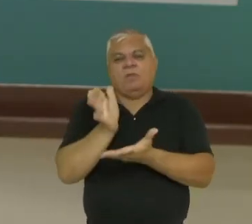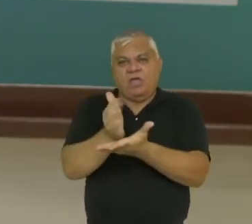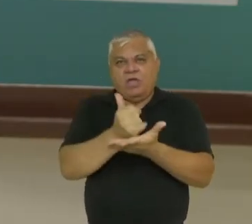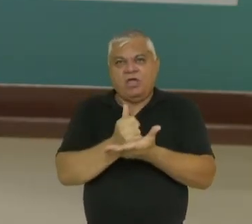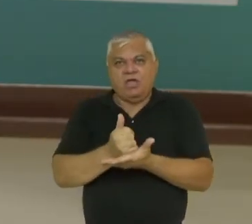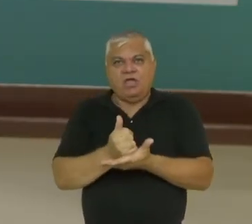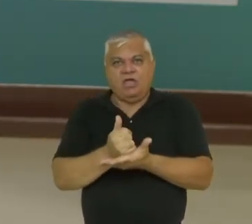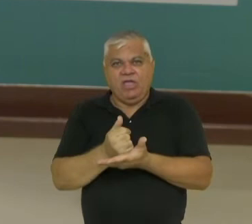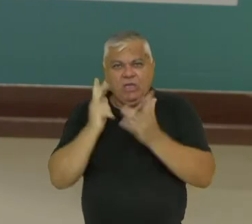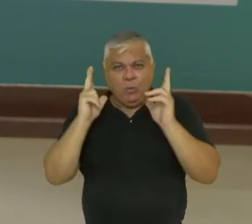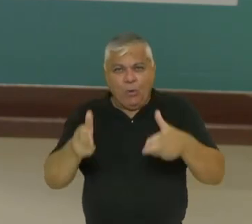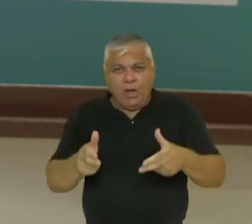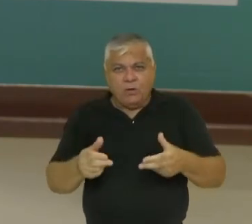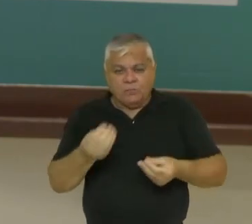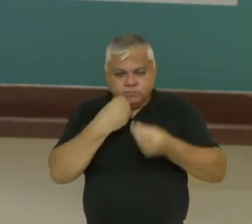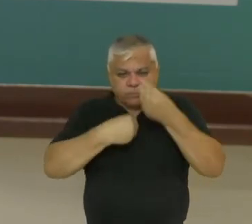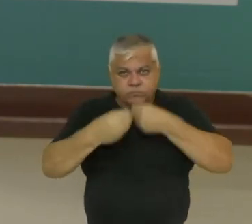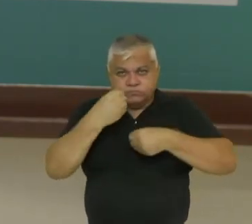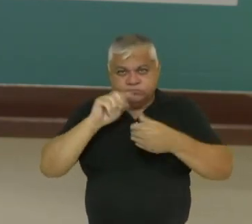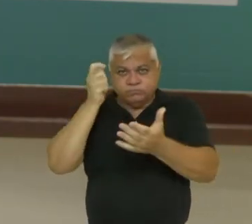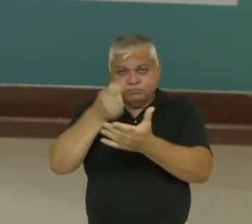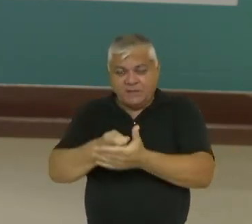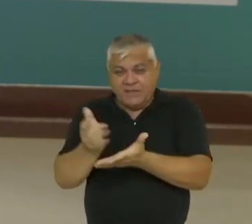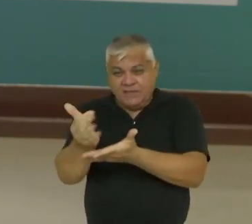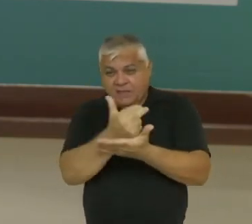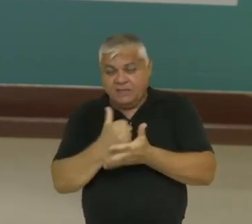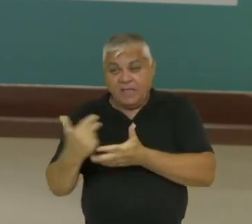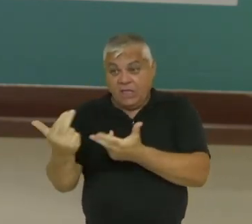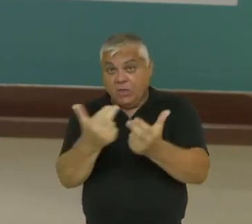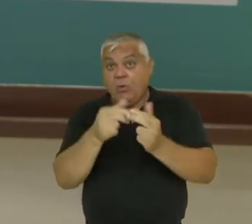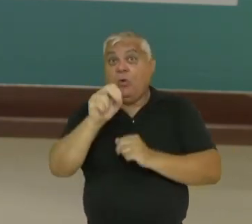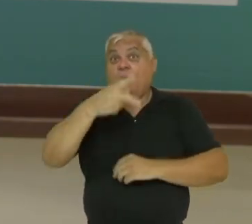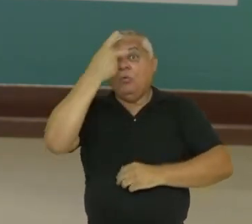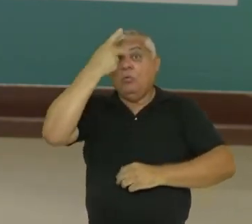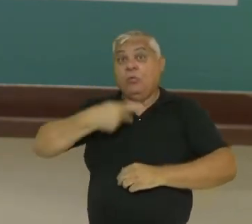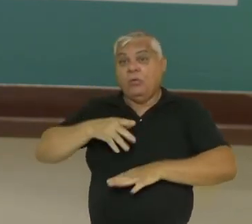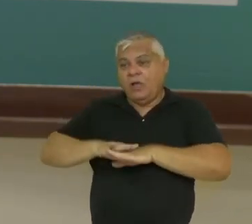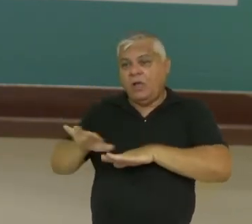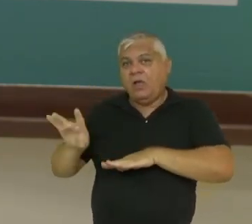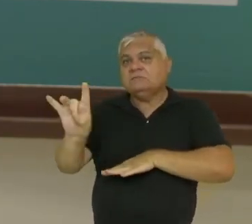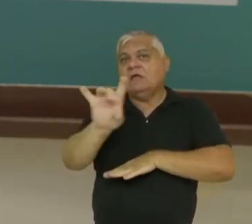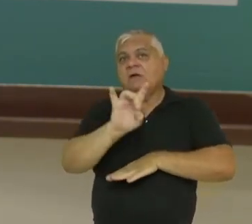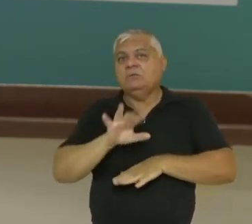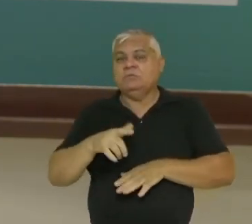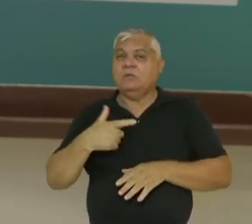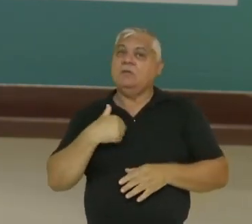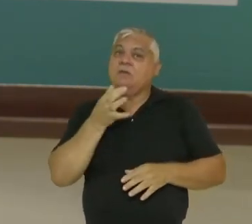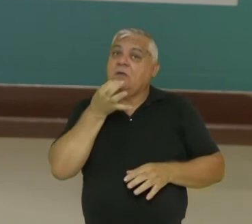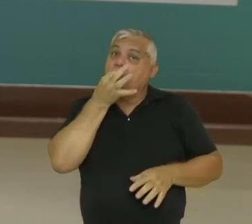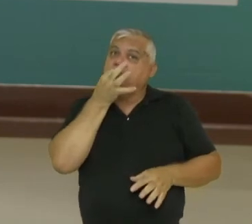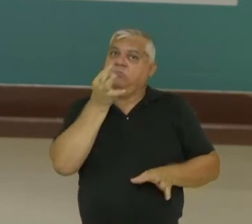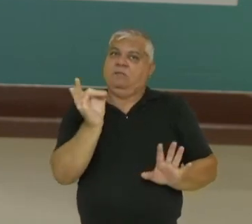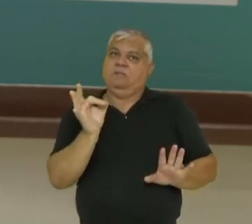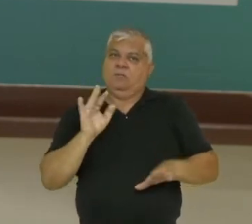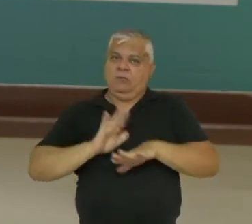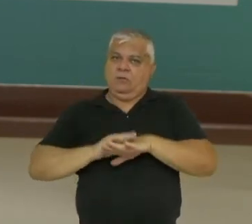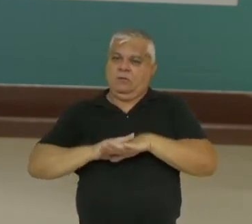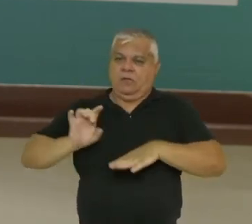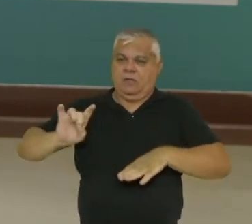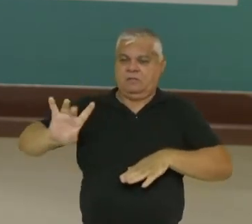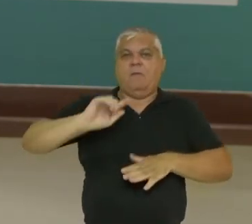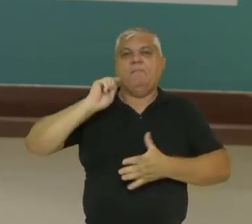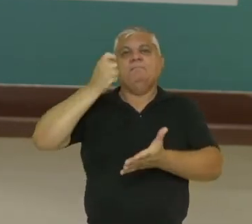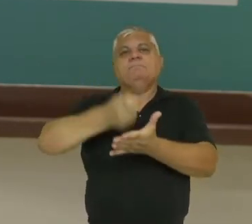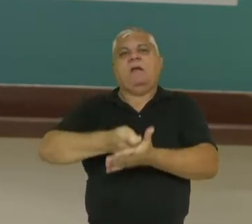investir, isso sim está errado, porque você não está sabendo organizar a sua vida financeira. A sua vida financeira tem que ser muito